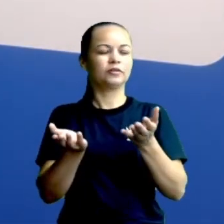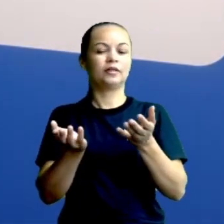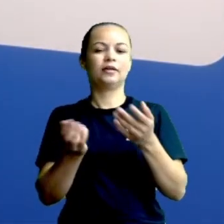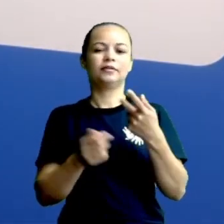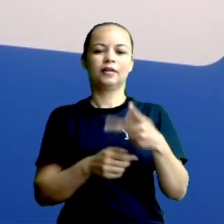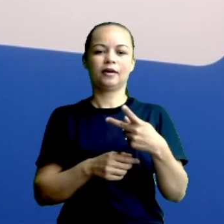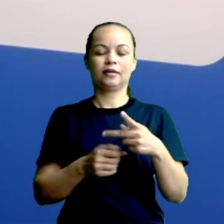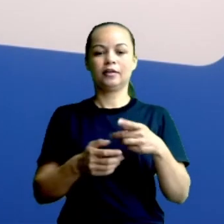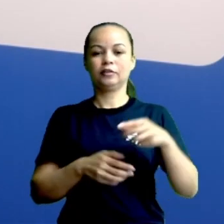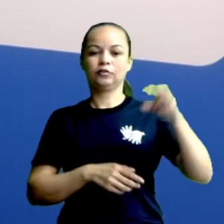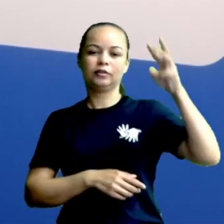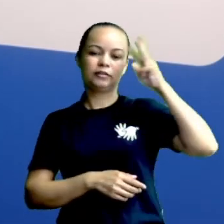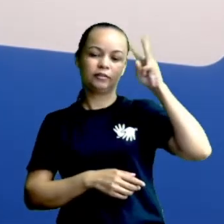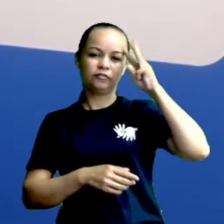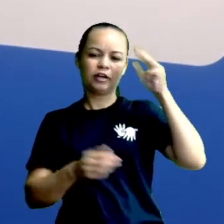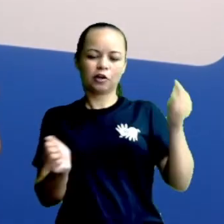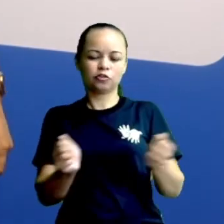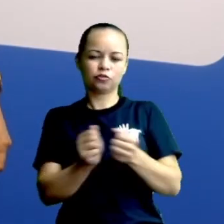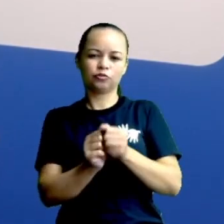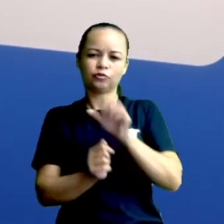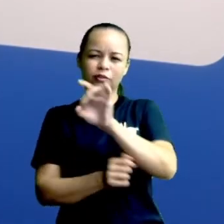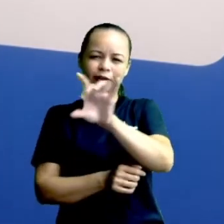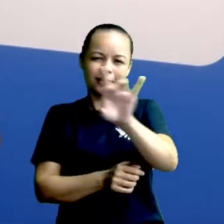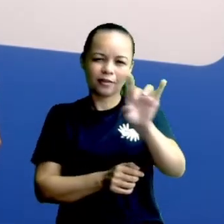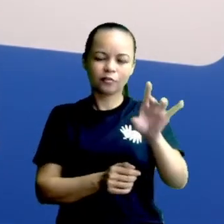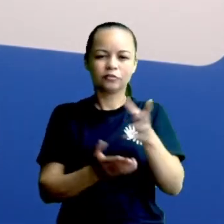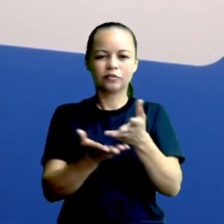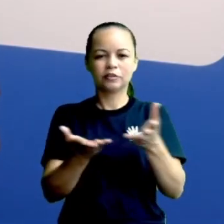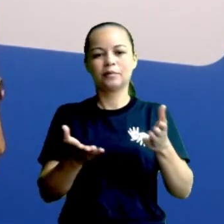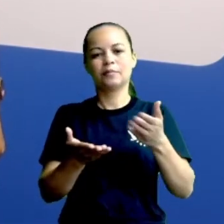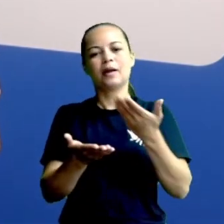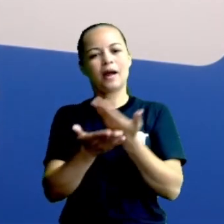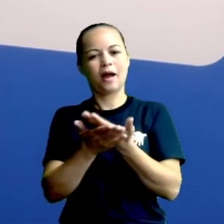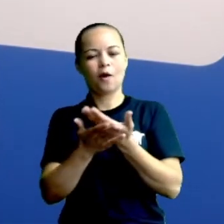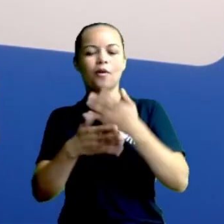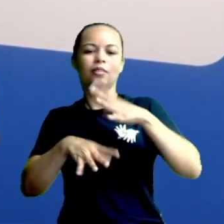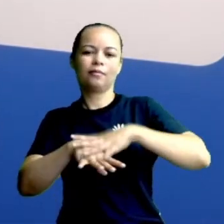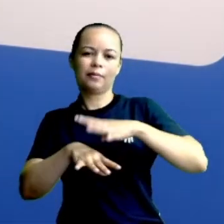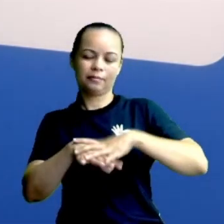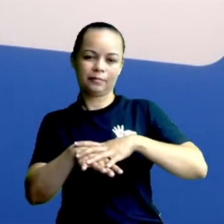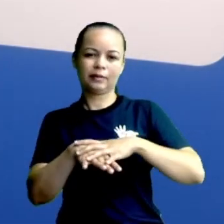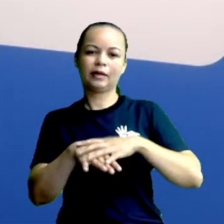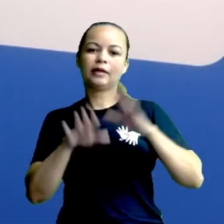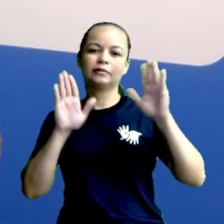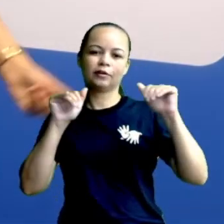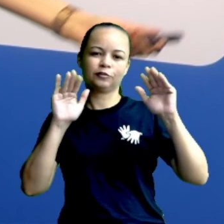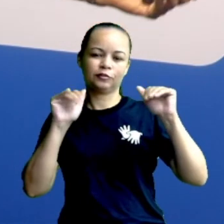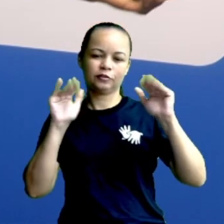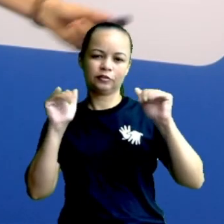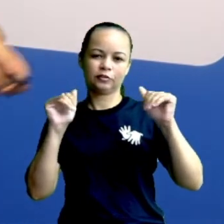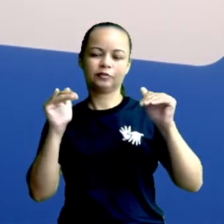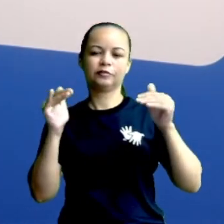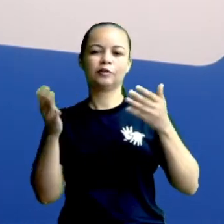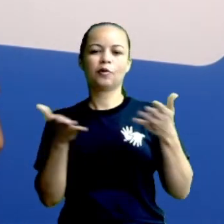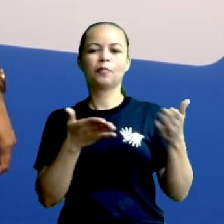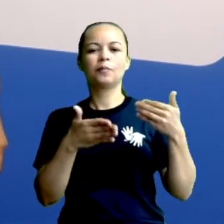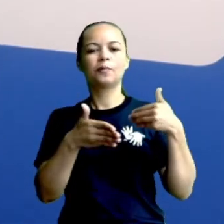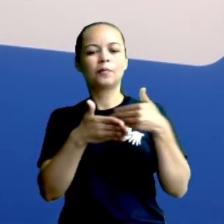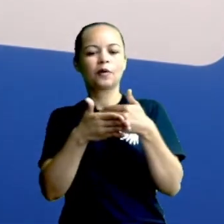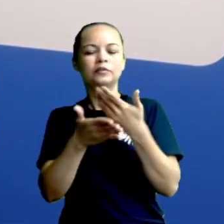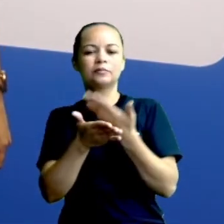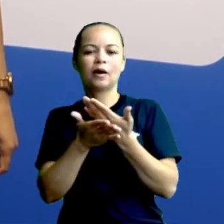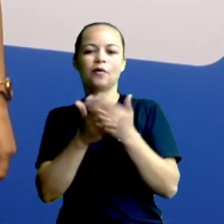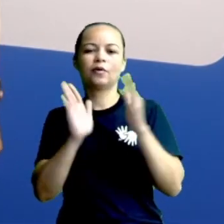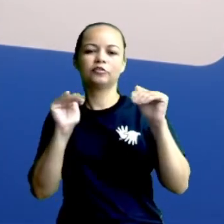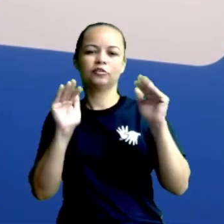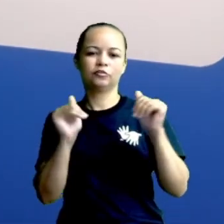terça-feira juntinho de cada um de vocês para mais uma aula de matemática então até a próxima aula porque eu te espero